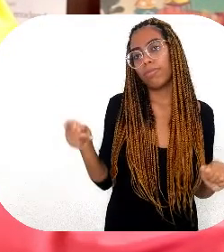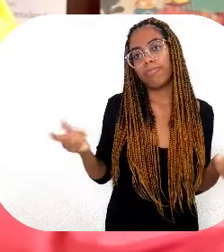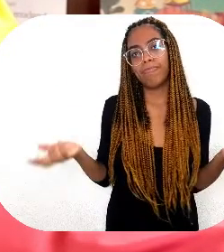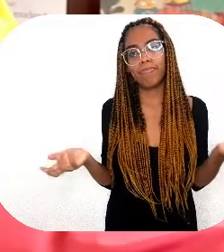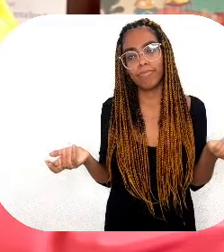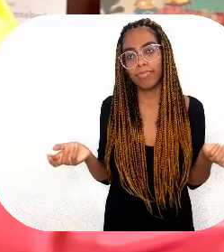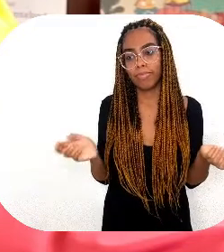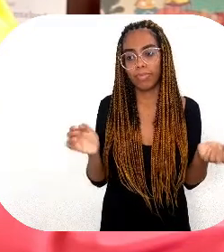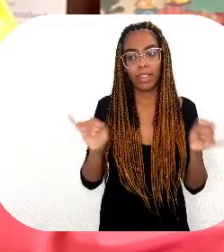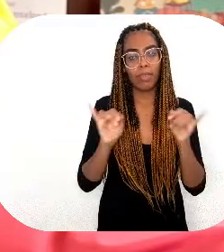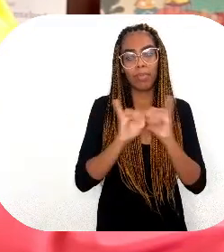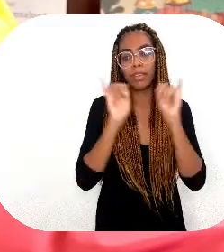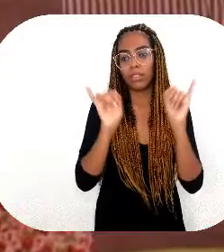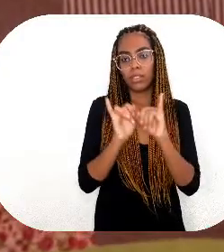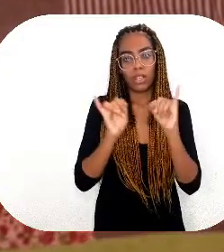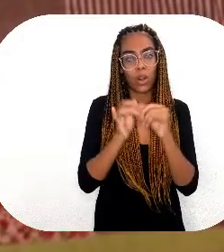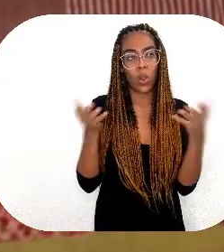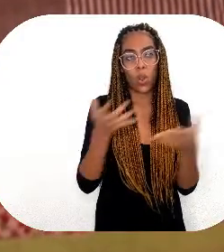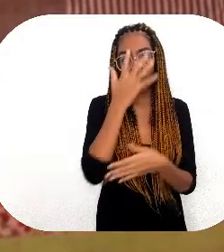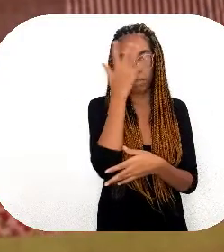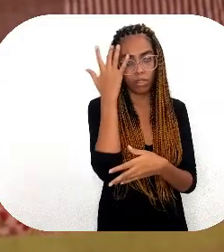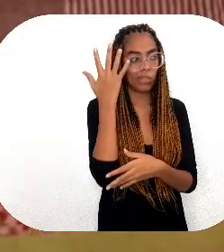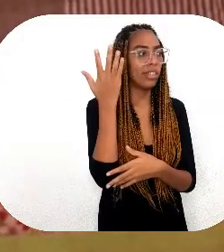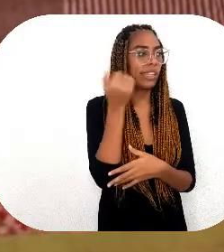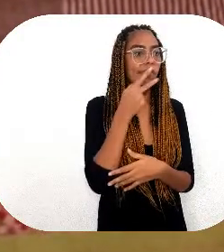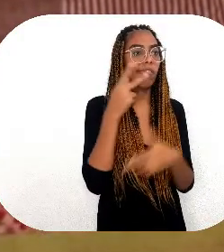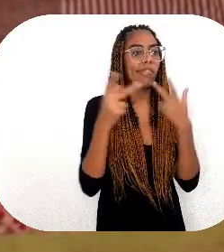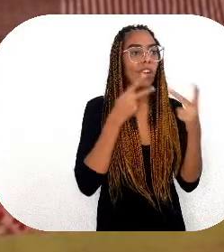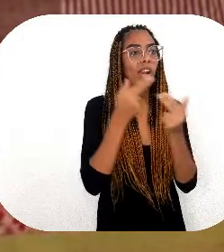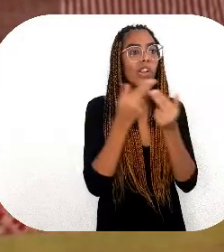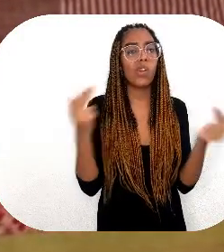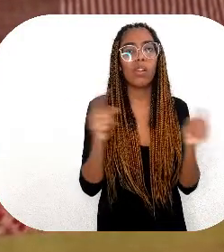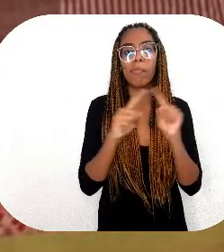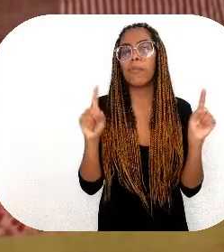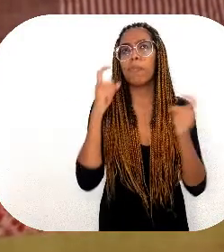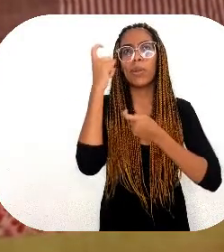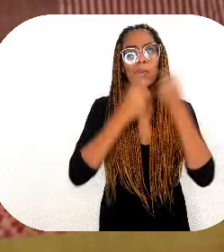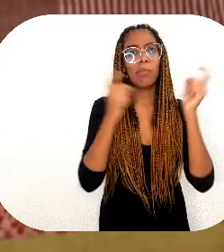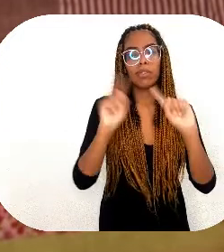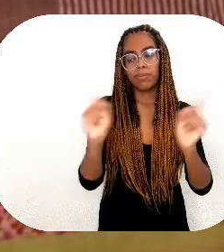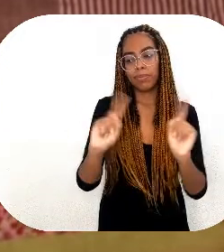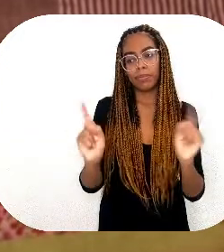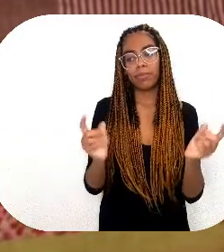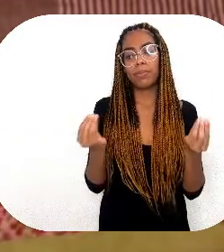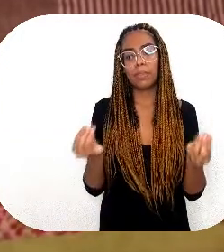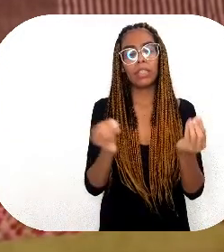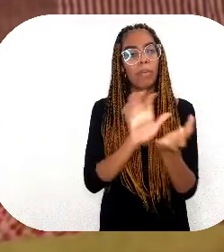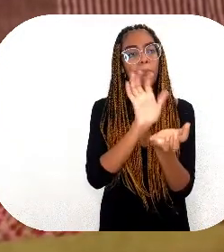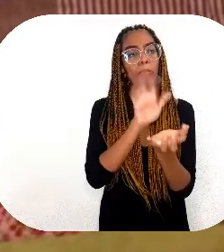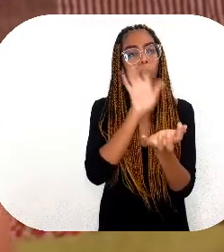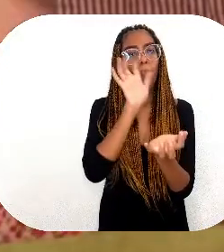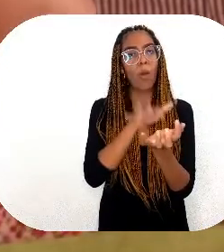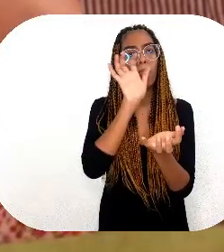alguém tão especial quanto você. Ah, amigo, liga não. As pessoas hoje são assim mesmo. Elas falam tudo que elas querem. Imagine